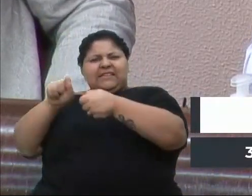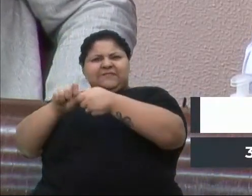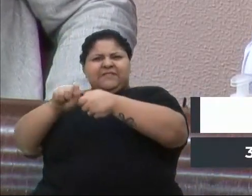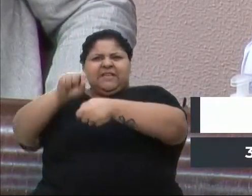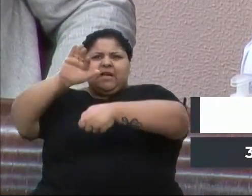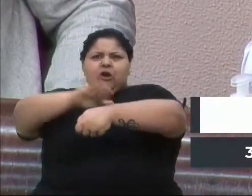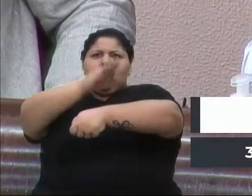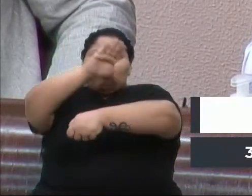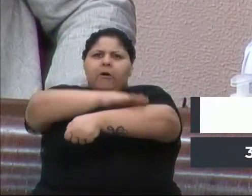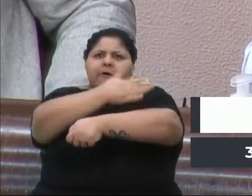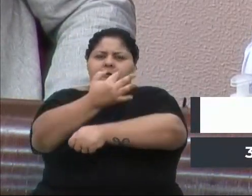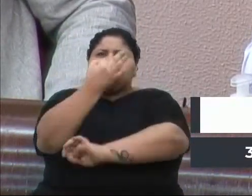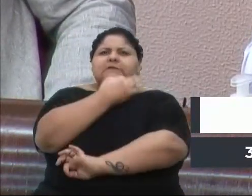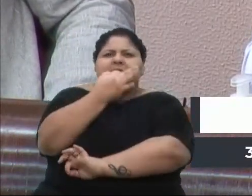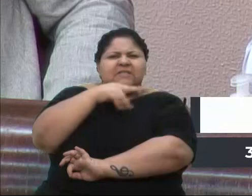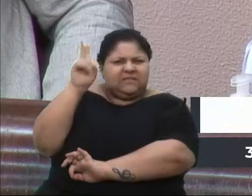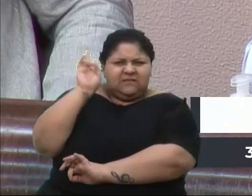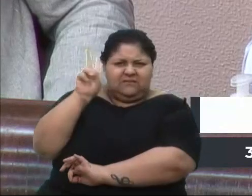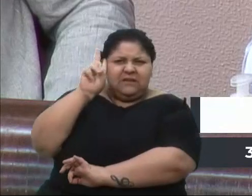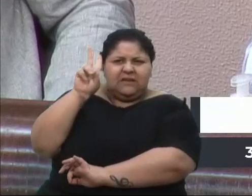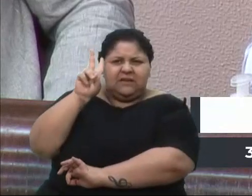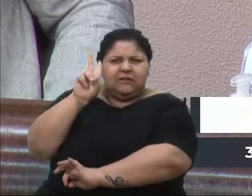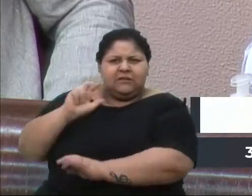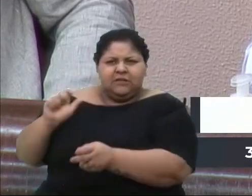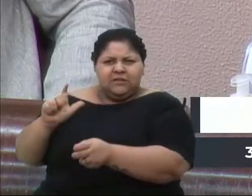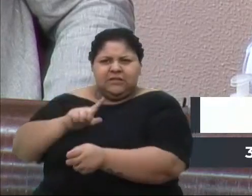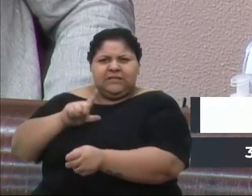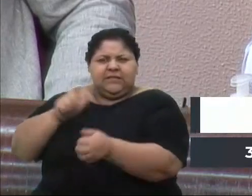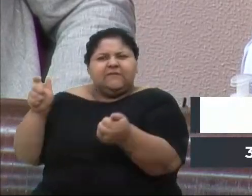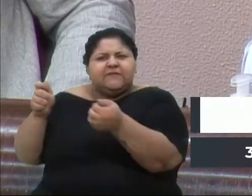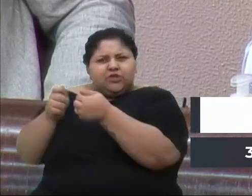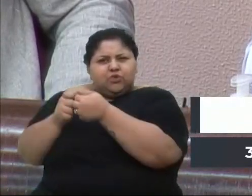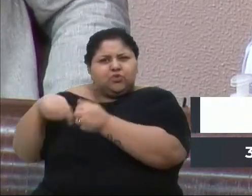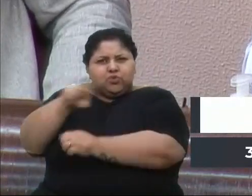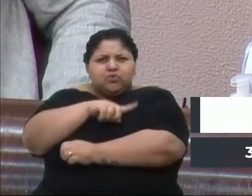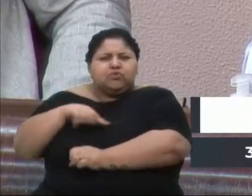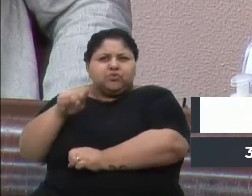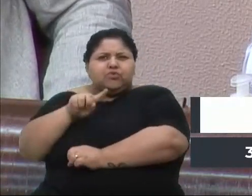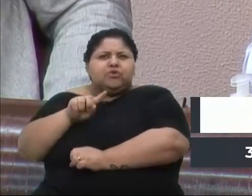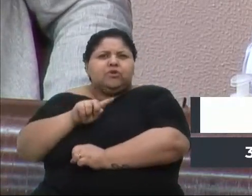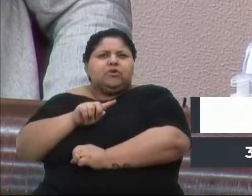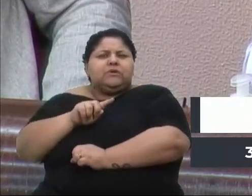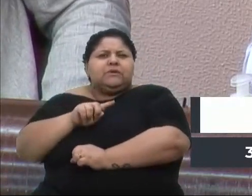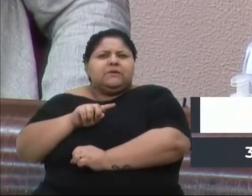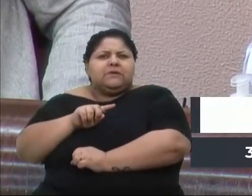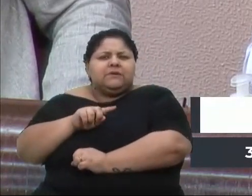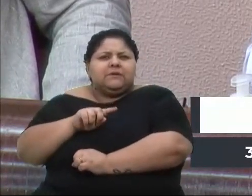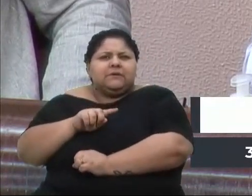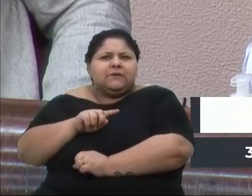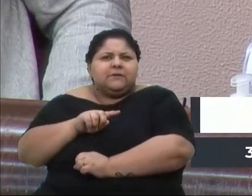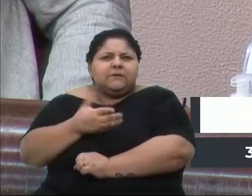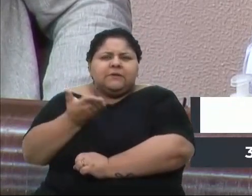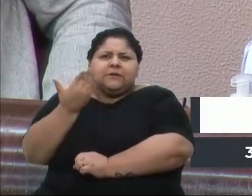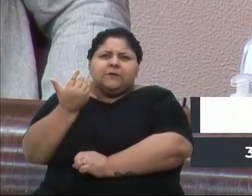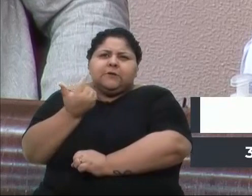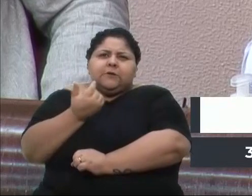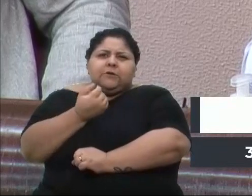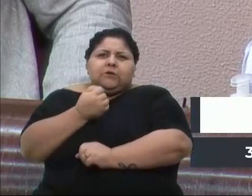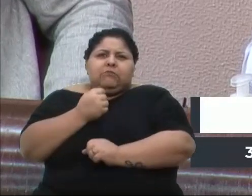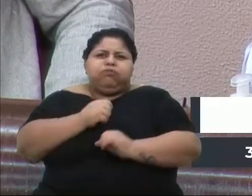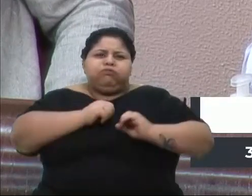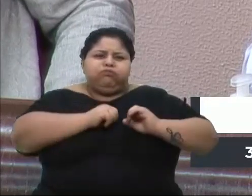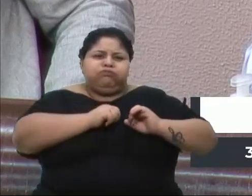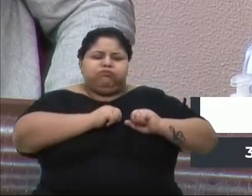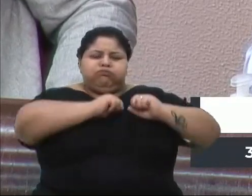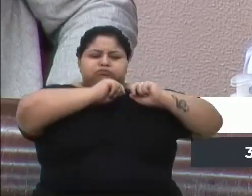né? Ele teve lá também, o senhor também esteve, né? Ainda o senhor não estava na Câmara, ele estava lá, um grande ato. Então, ele